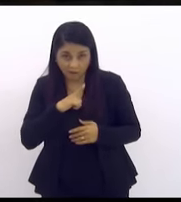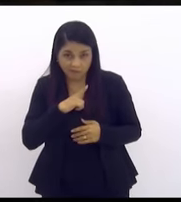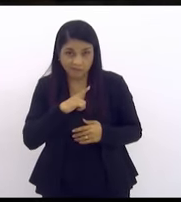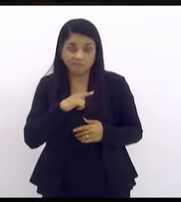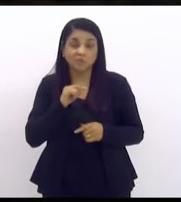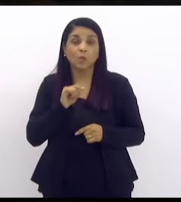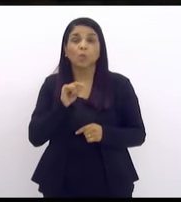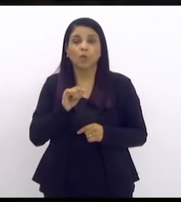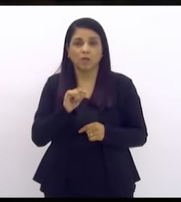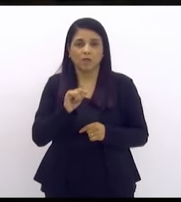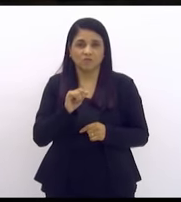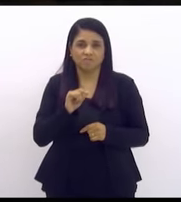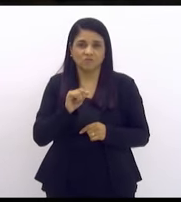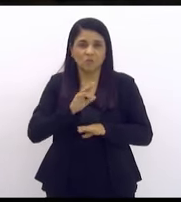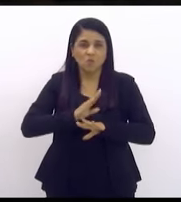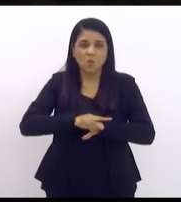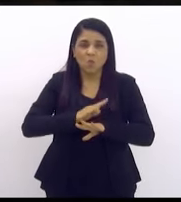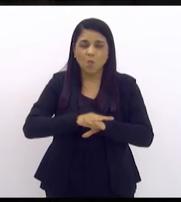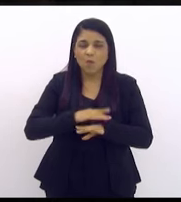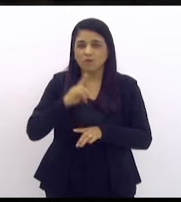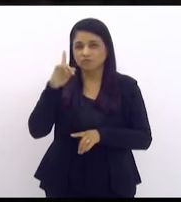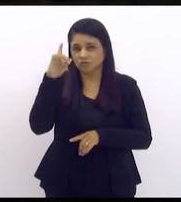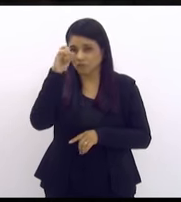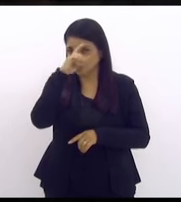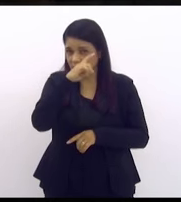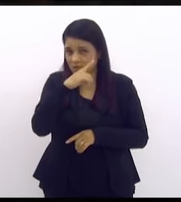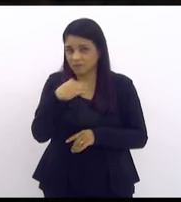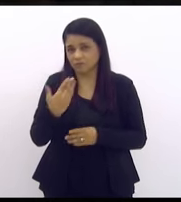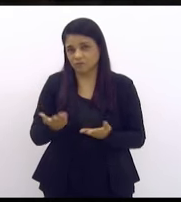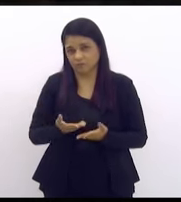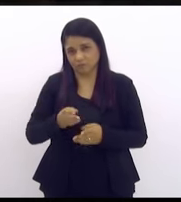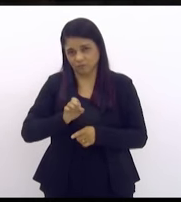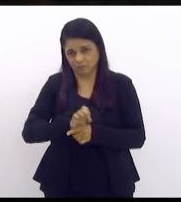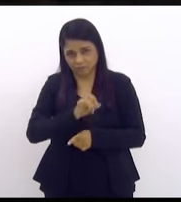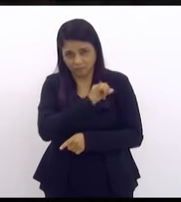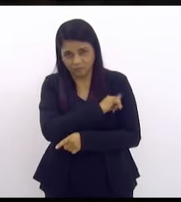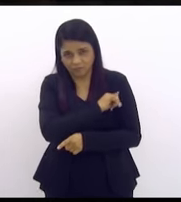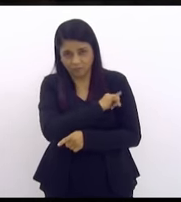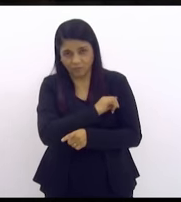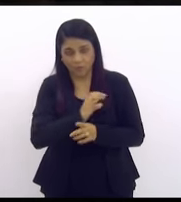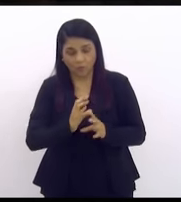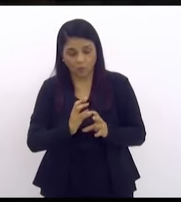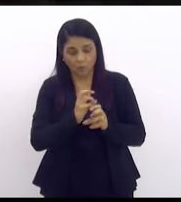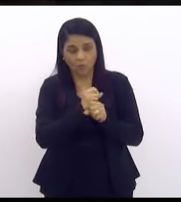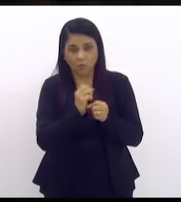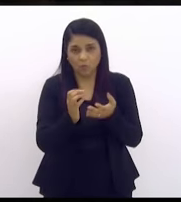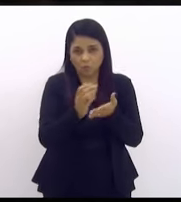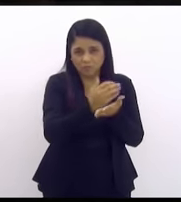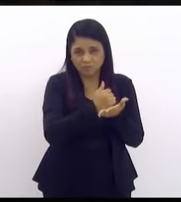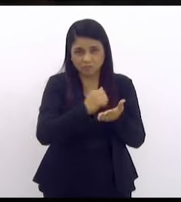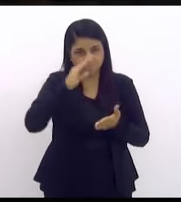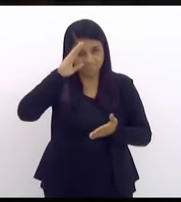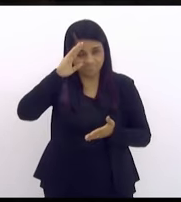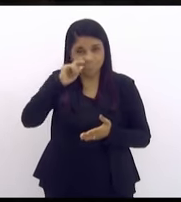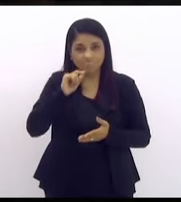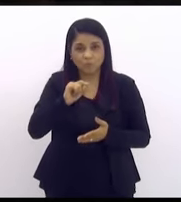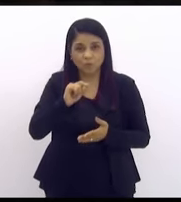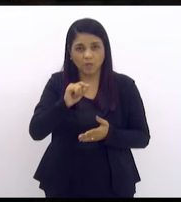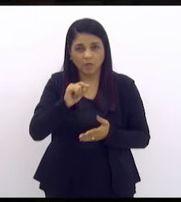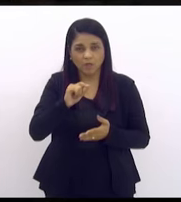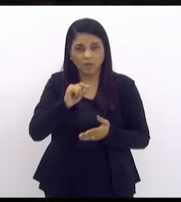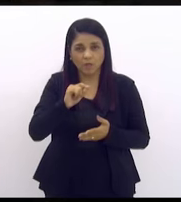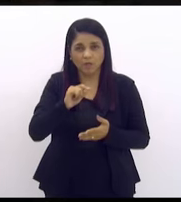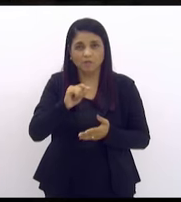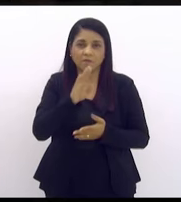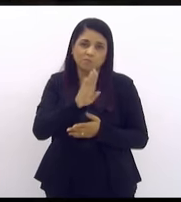nos traz a esse momento de tanta dificuldade no Estado do Rio de Janeiro. Porque o orçamento, as prioridades, vão todas para os